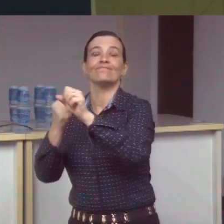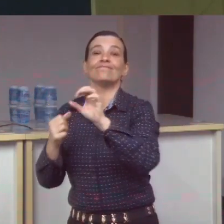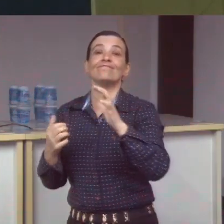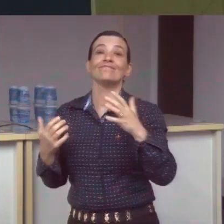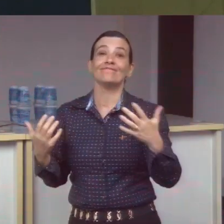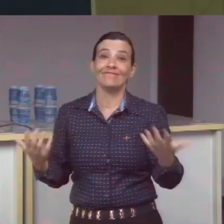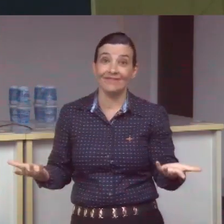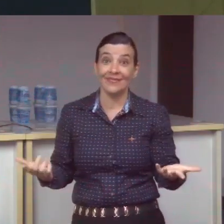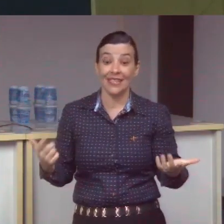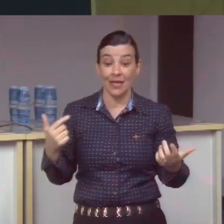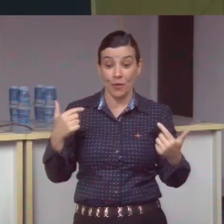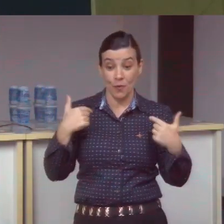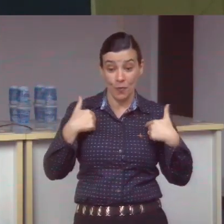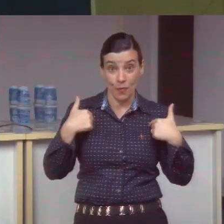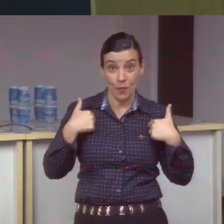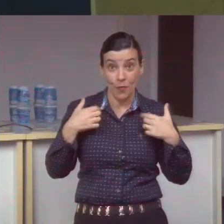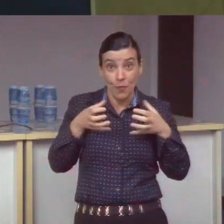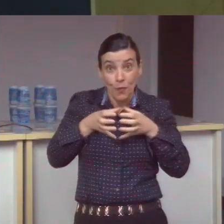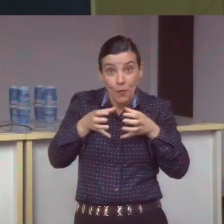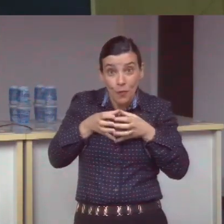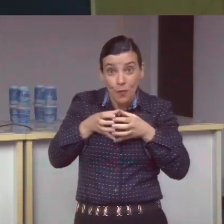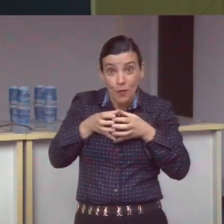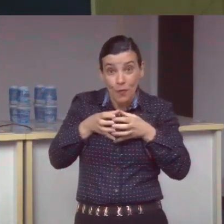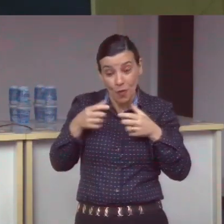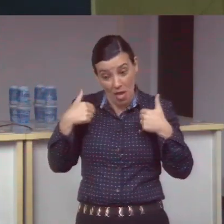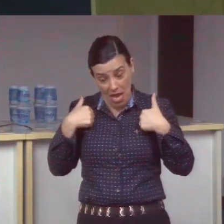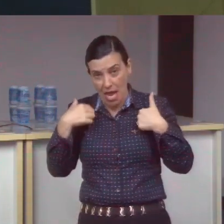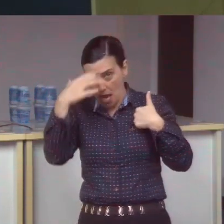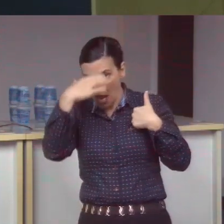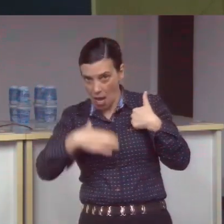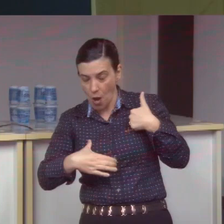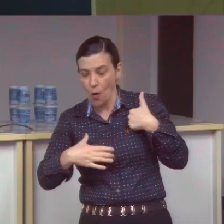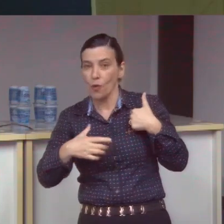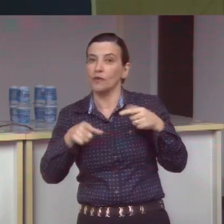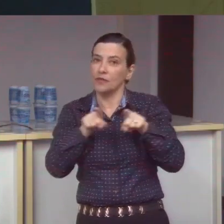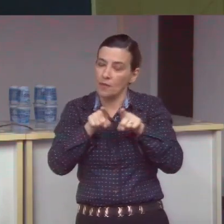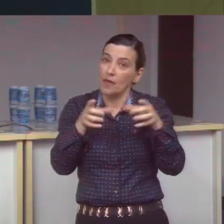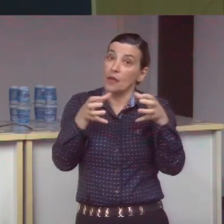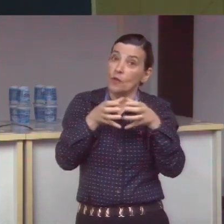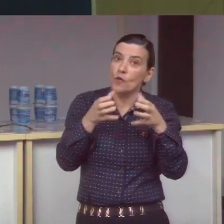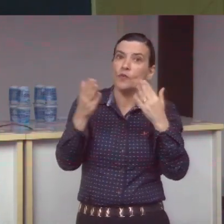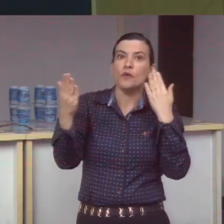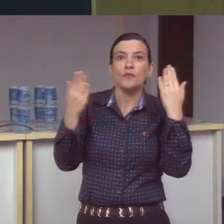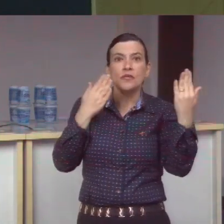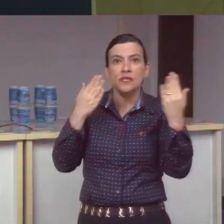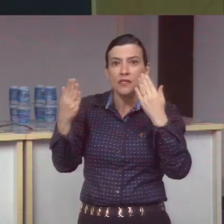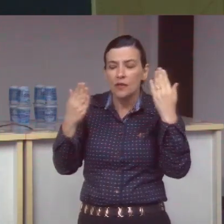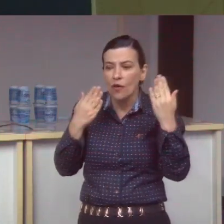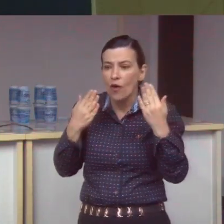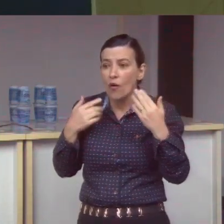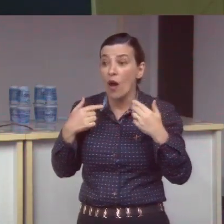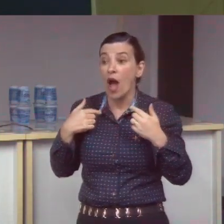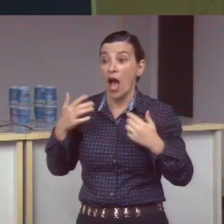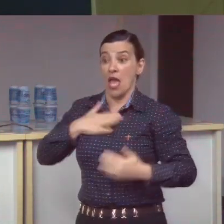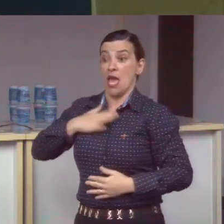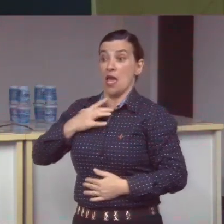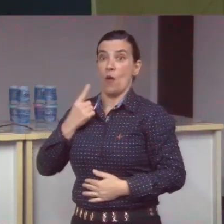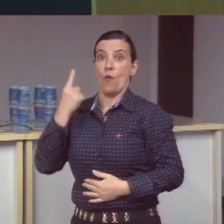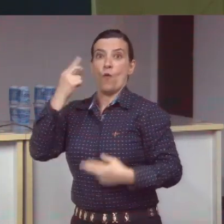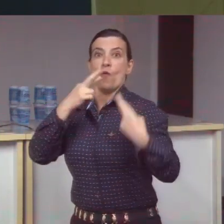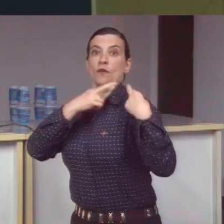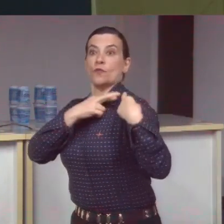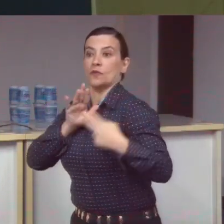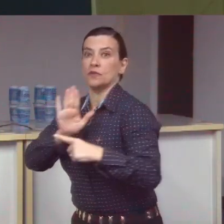fazer por. Se ele conseguir fazer junto, ele está fazendo alguma coisa interessante. E junto